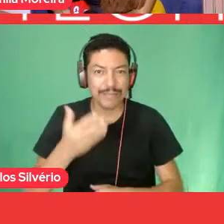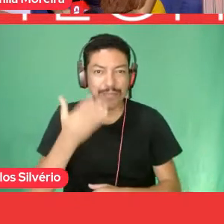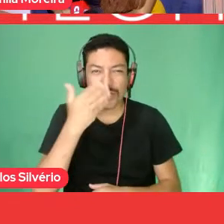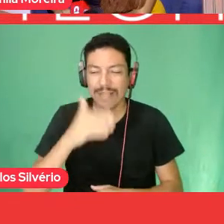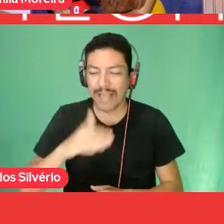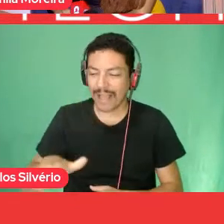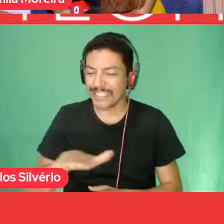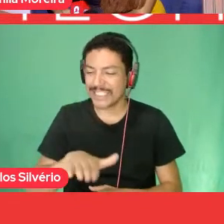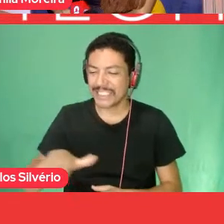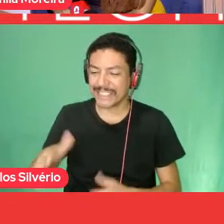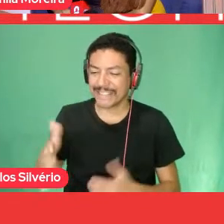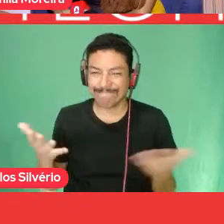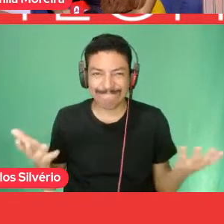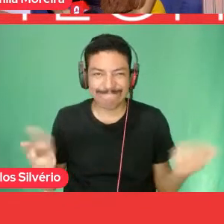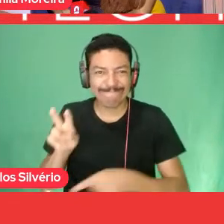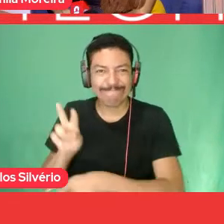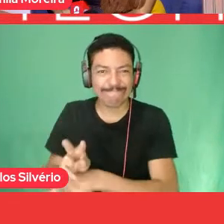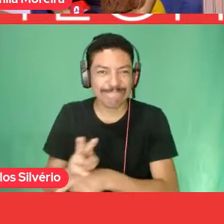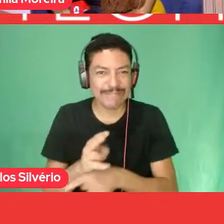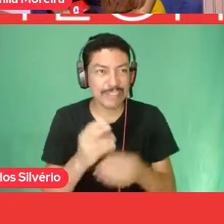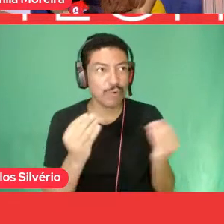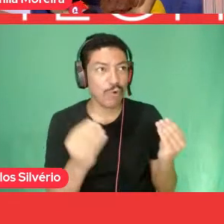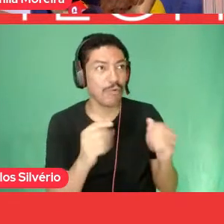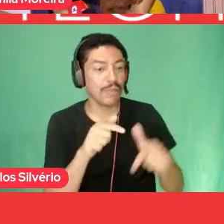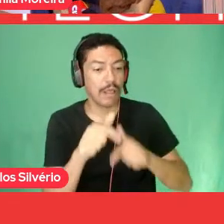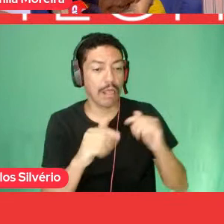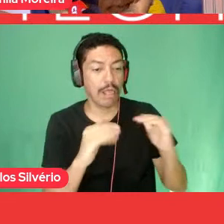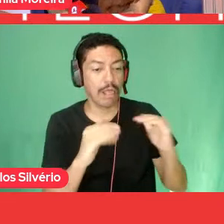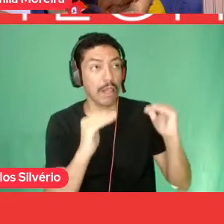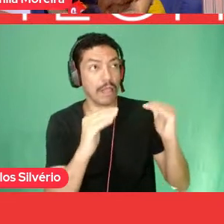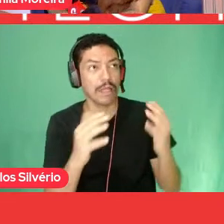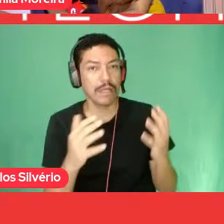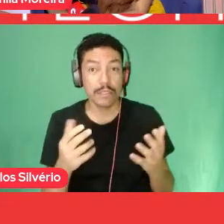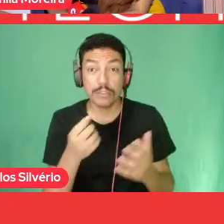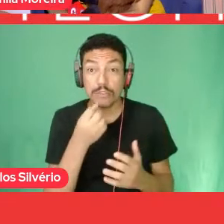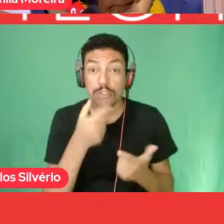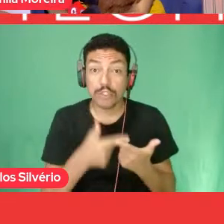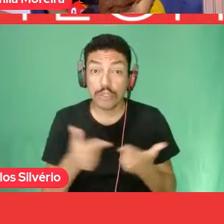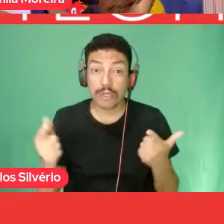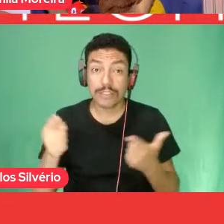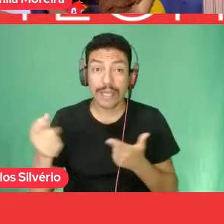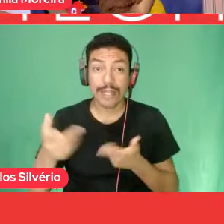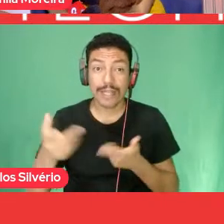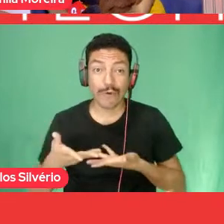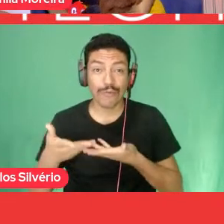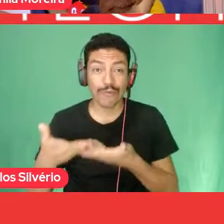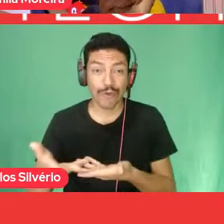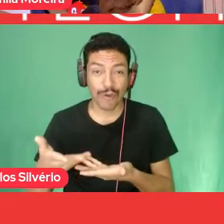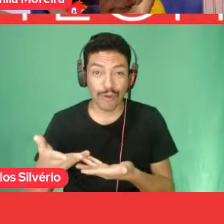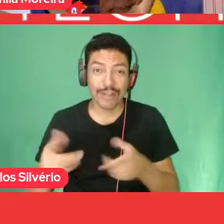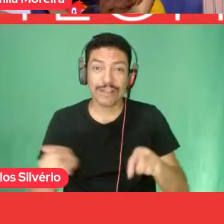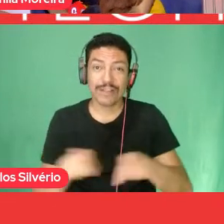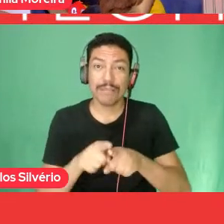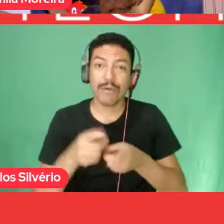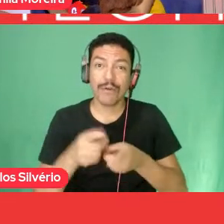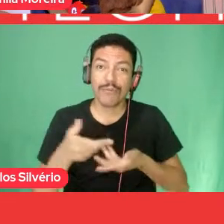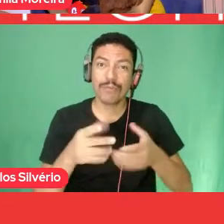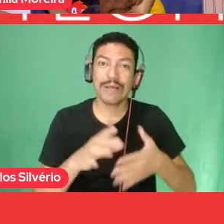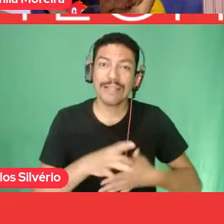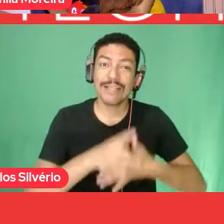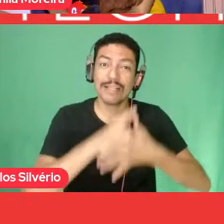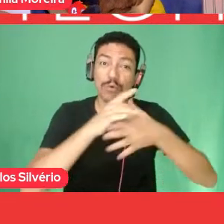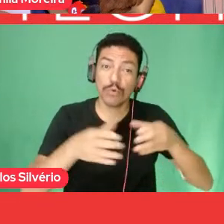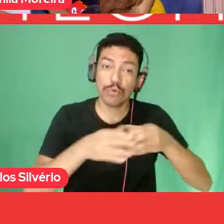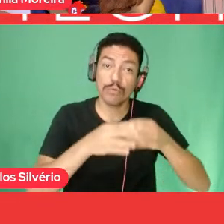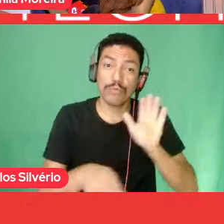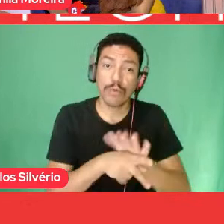pequenas ainda, e foi, ainda bem que ela me convidou para essa próxima carreira, no mesmo momento que ela me convidou para liderar o grupo de afinidade de